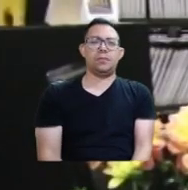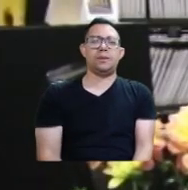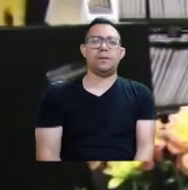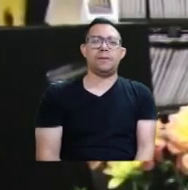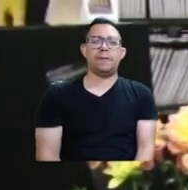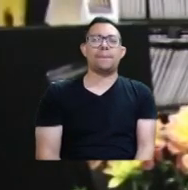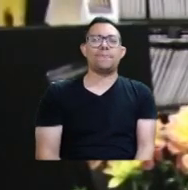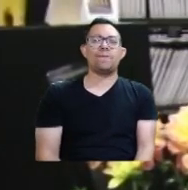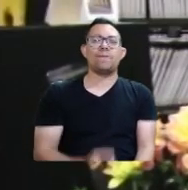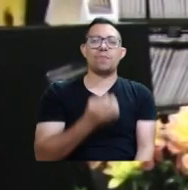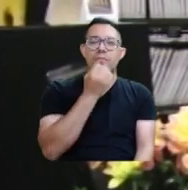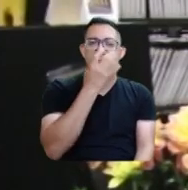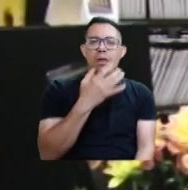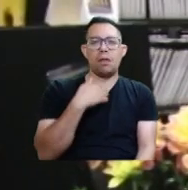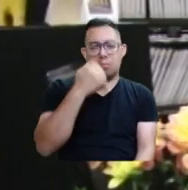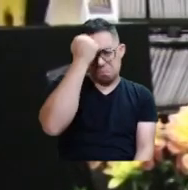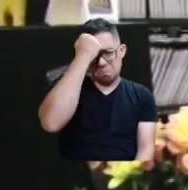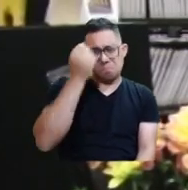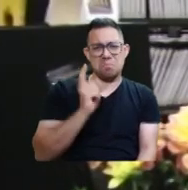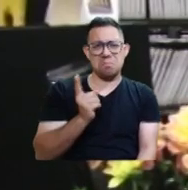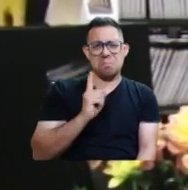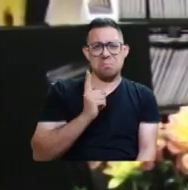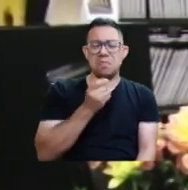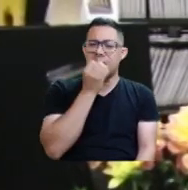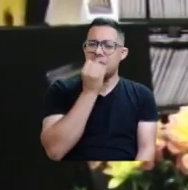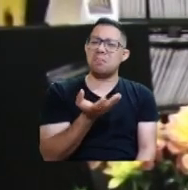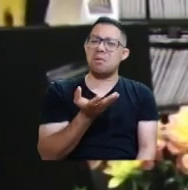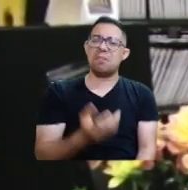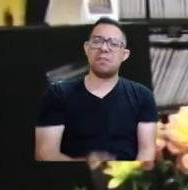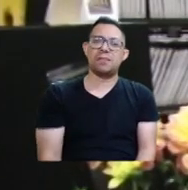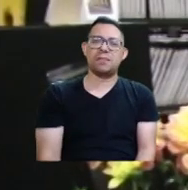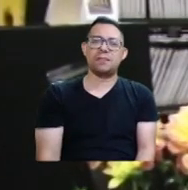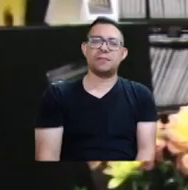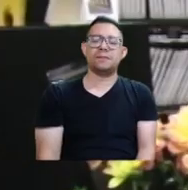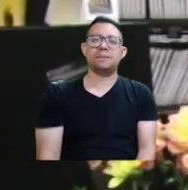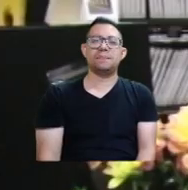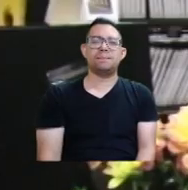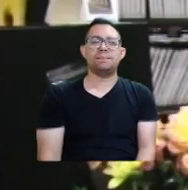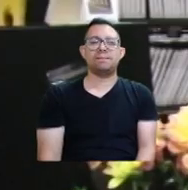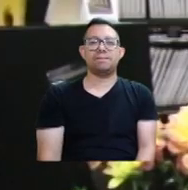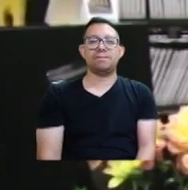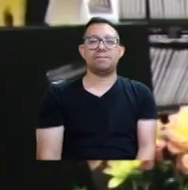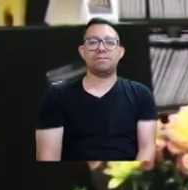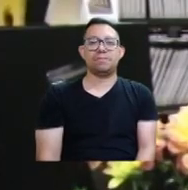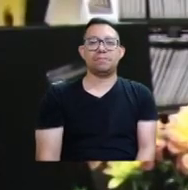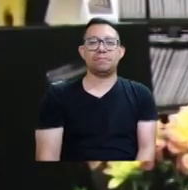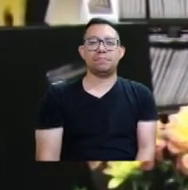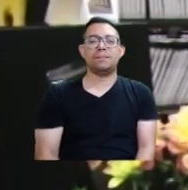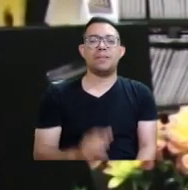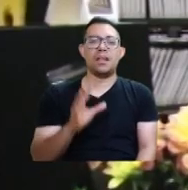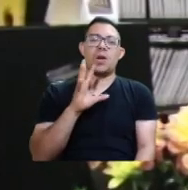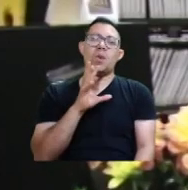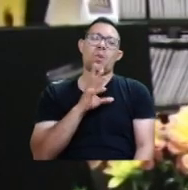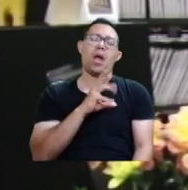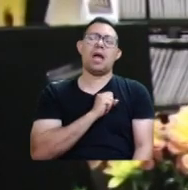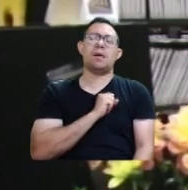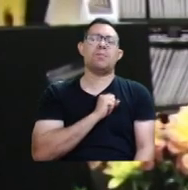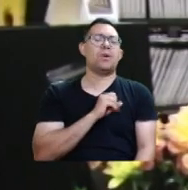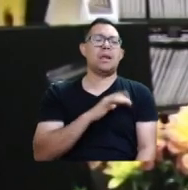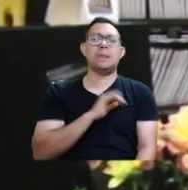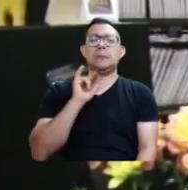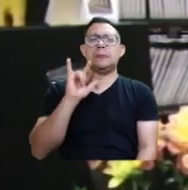muito isso, né? E foi bom, não me arrependo, não, né? Só